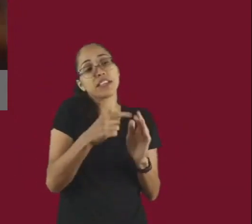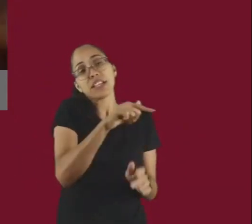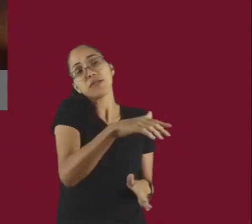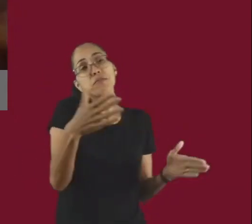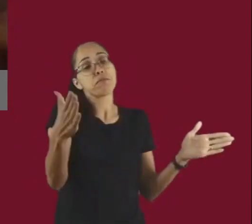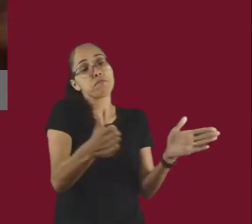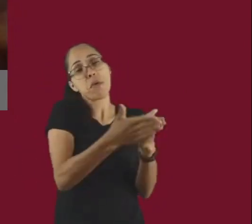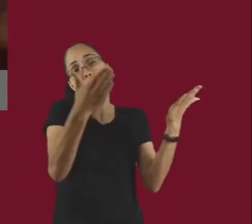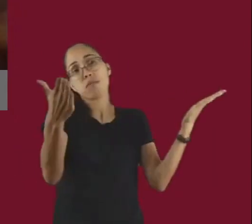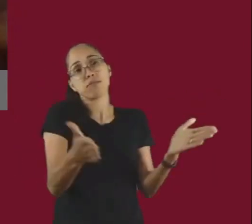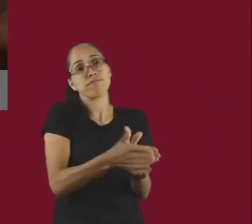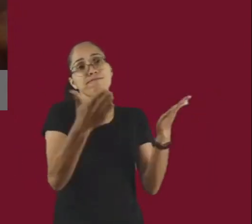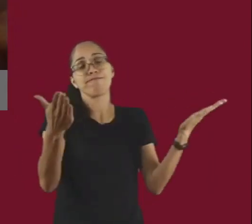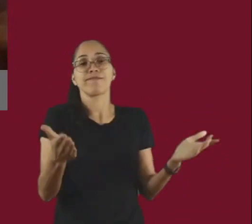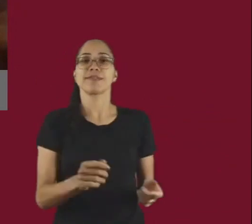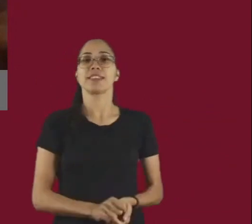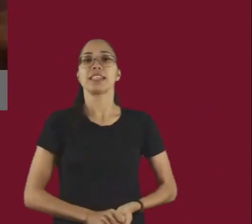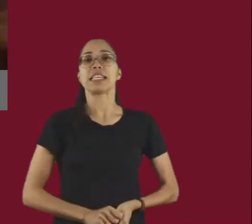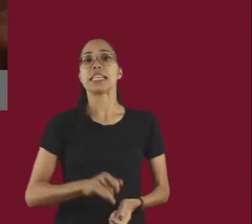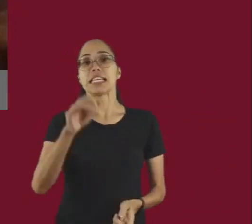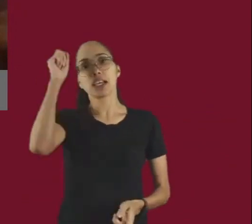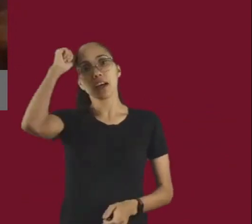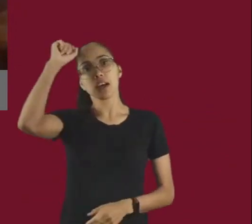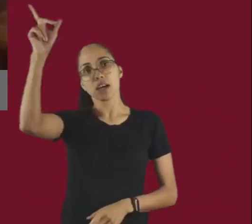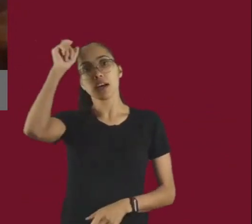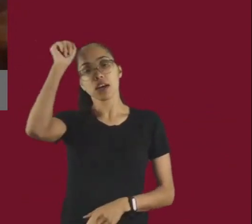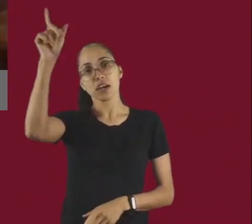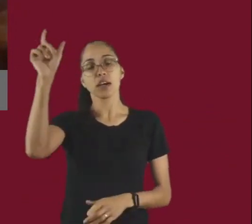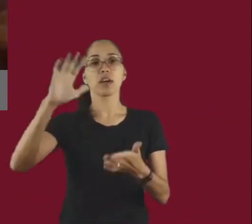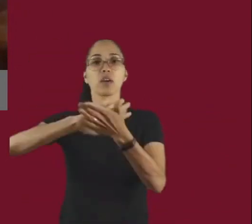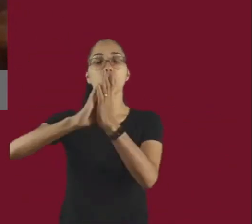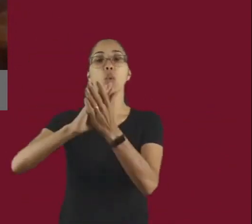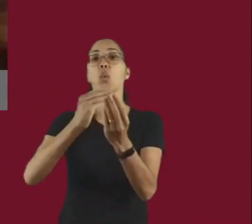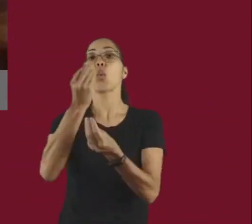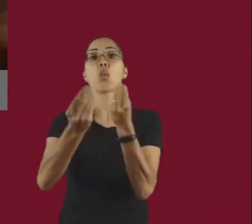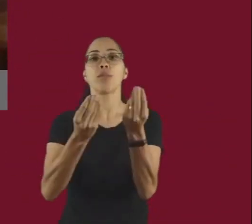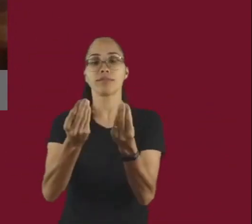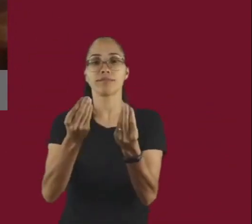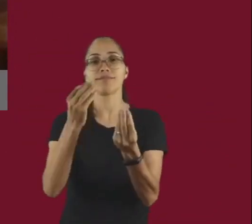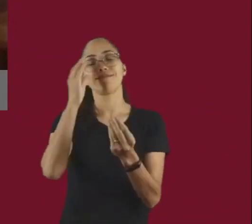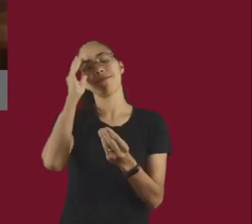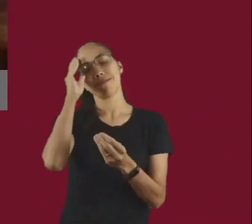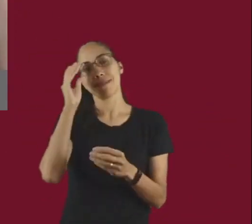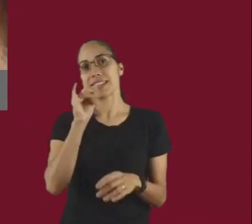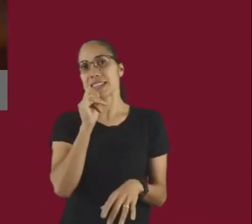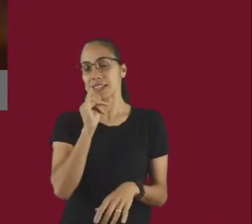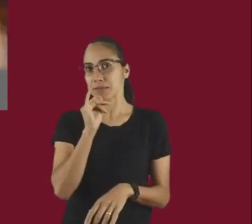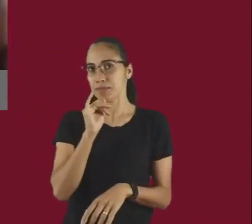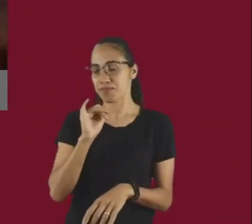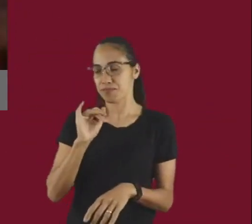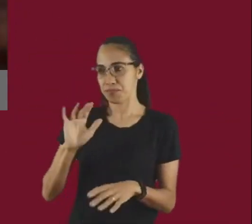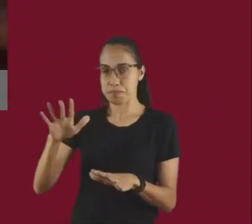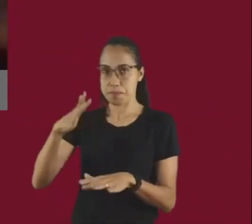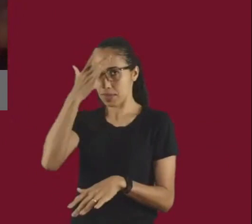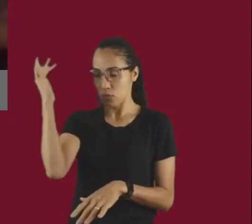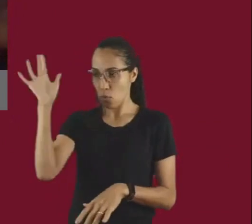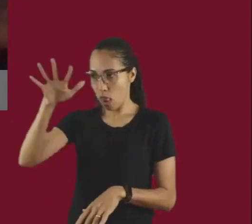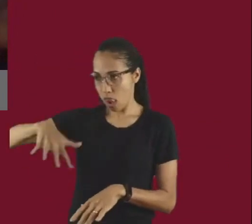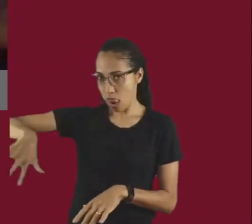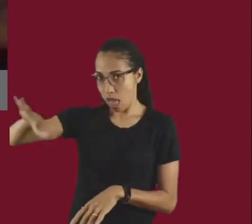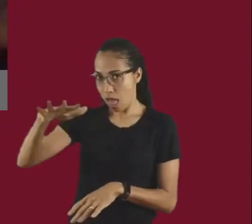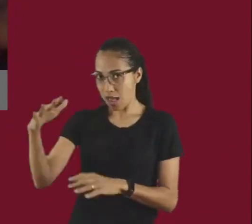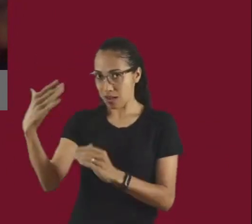A destruição da cultura é a conversão de pessoas natureza em pobres, um genérico chamado pobres.